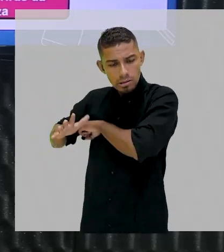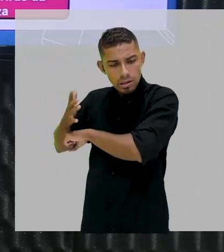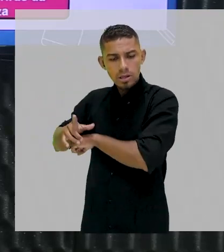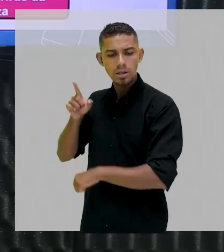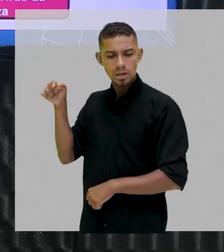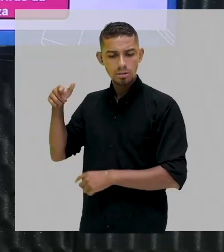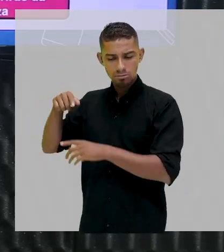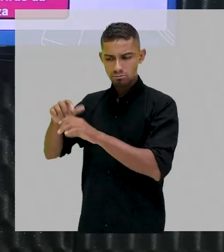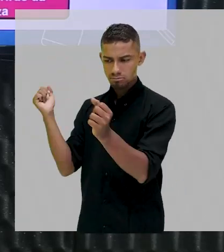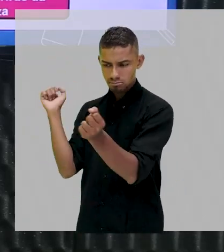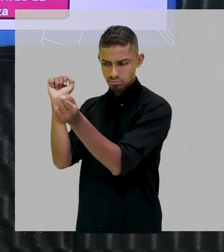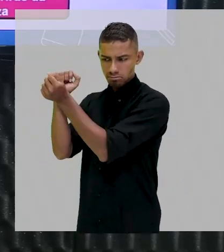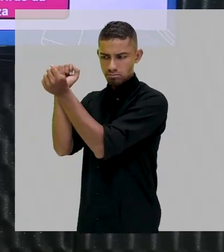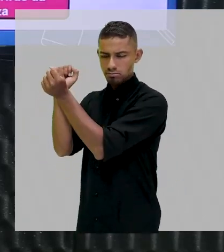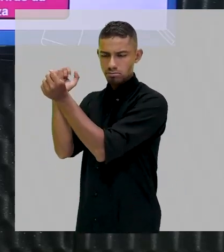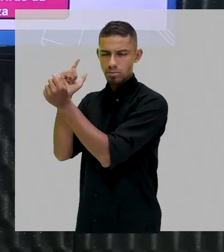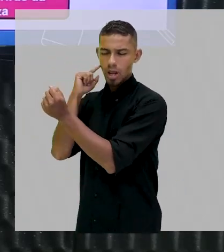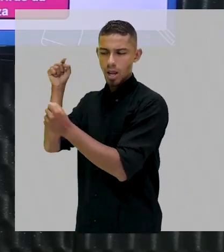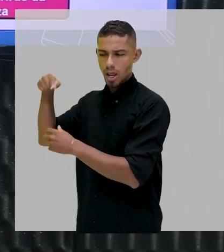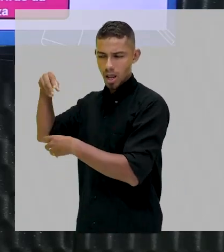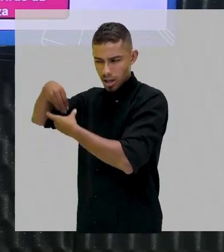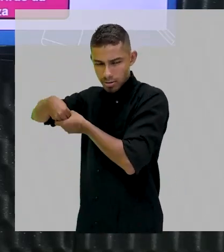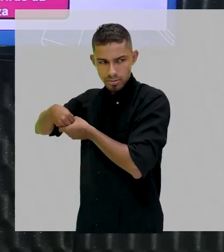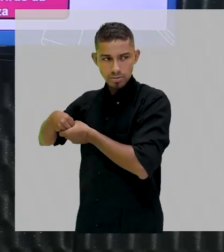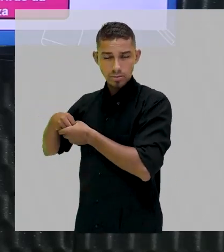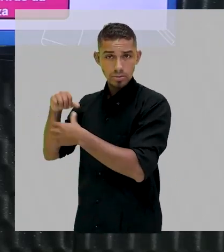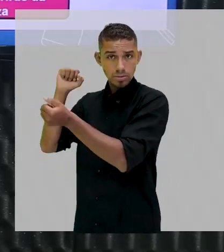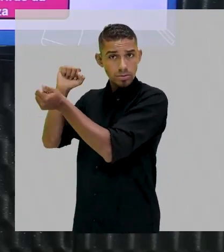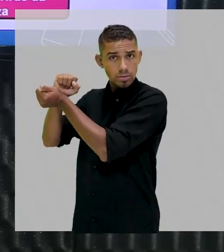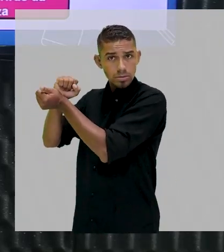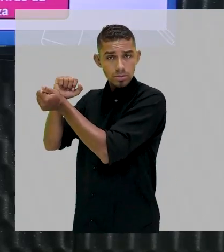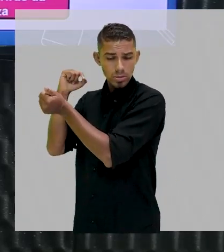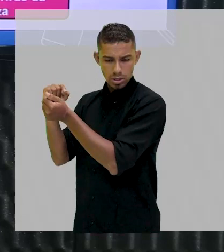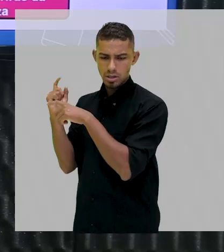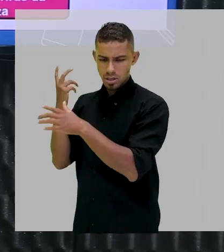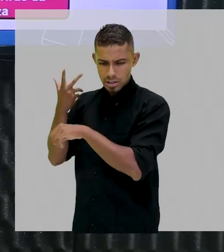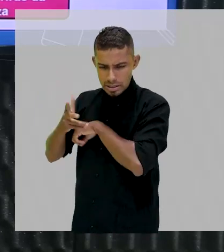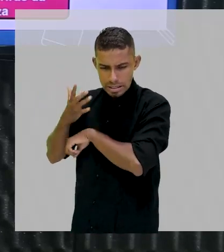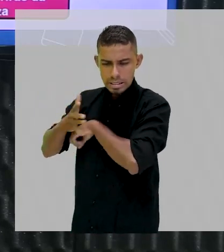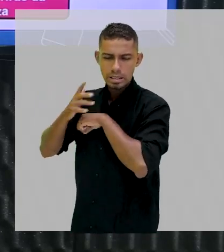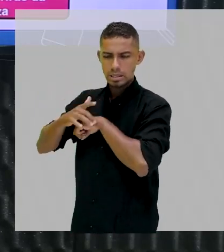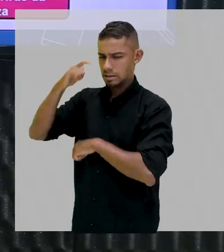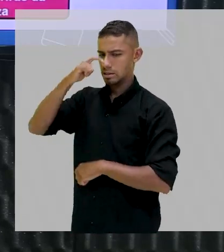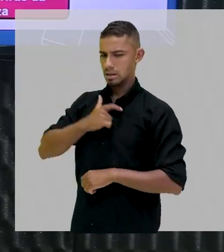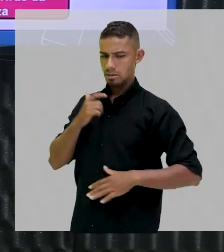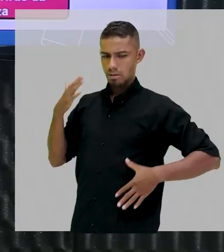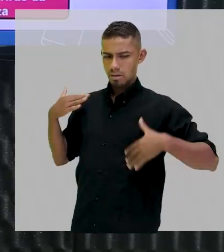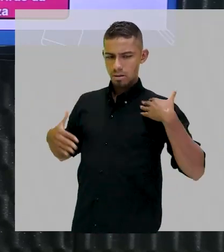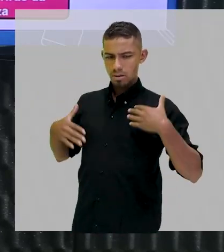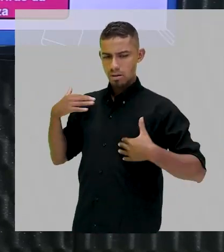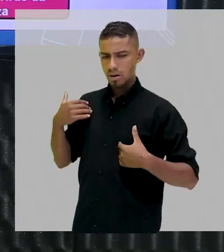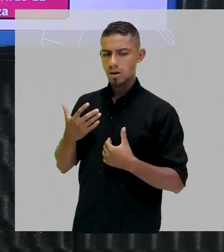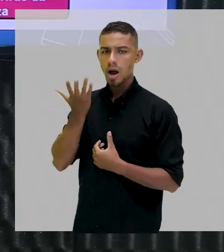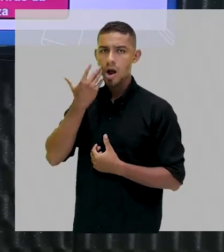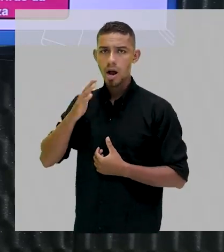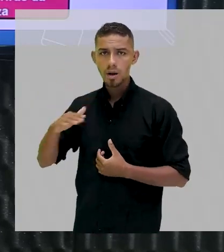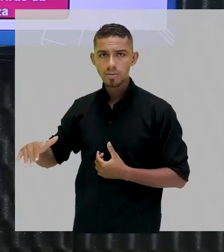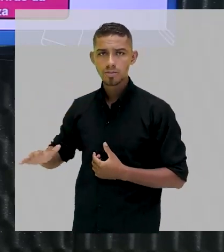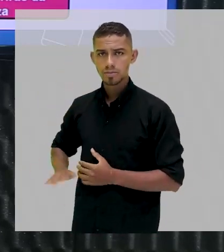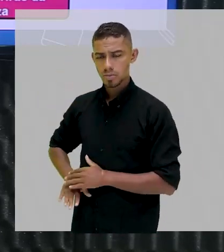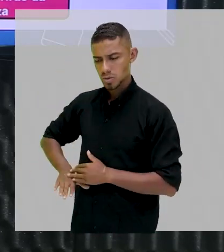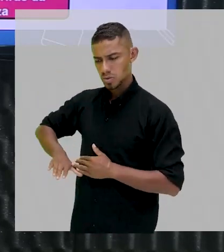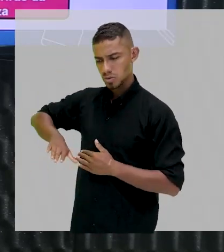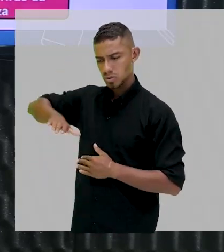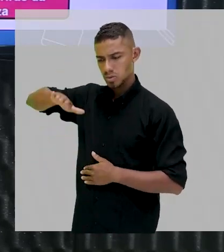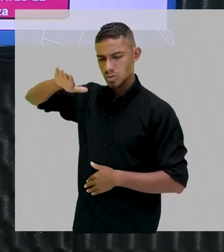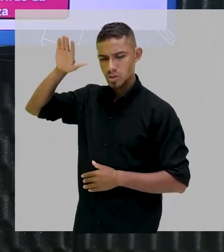executar movimentos corporais, exercícios físicos. Ele era uma criança, ele foi uma